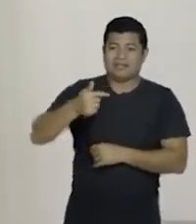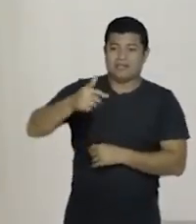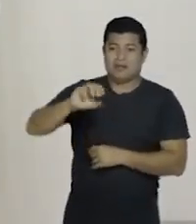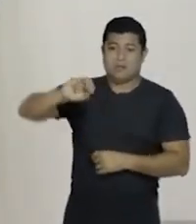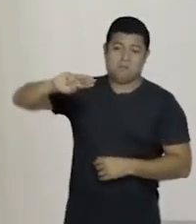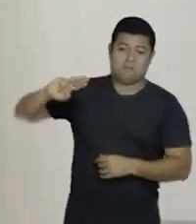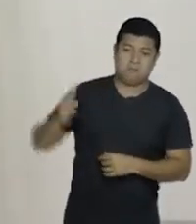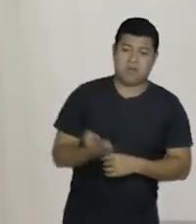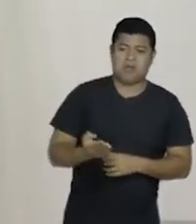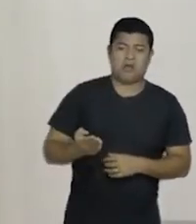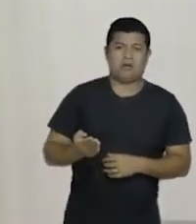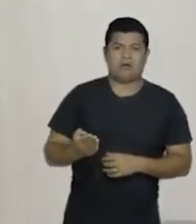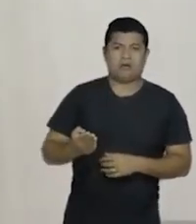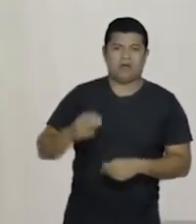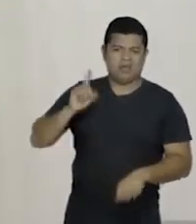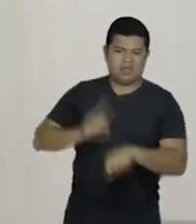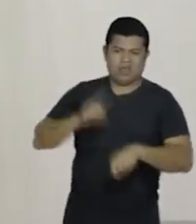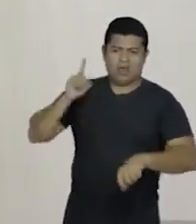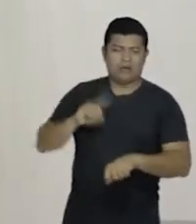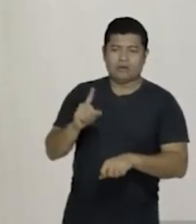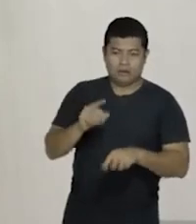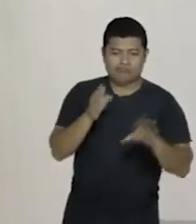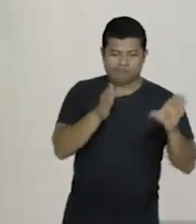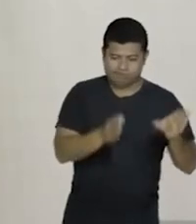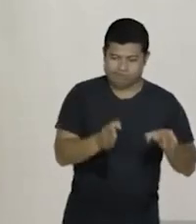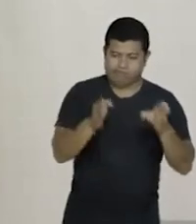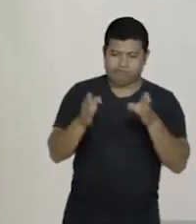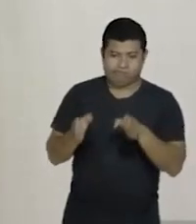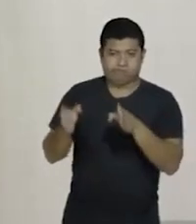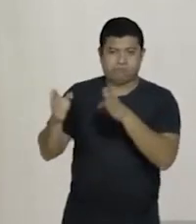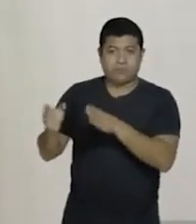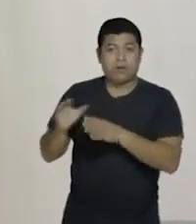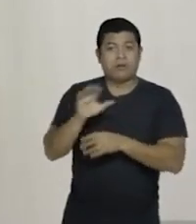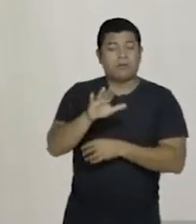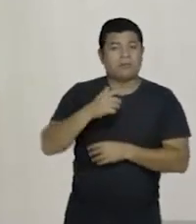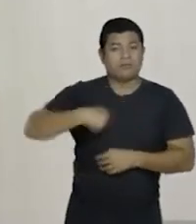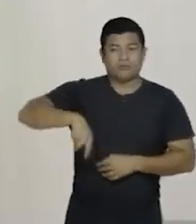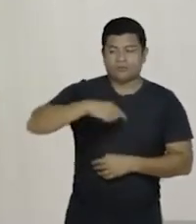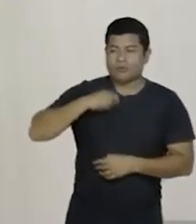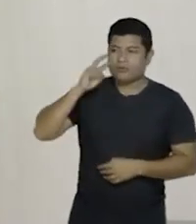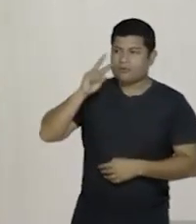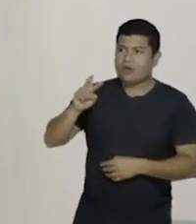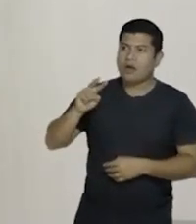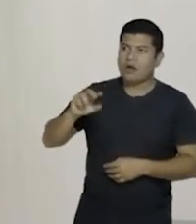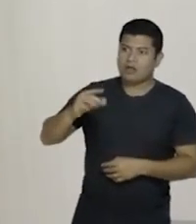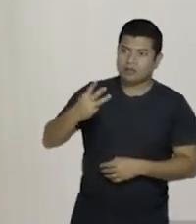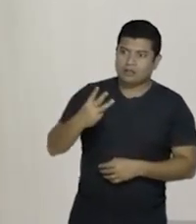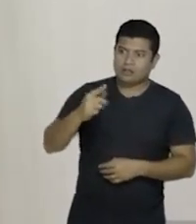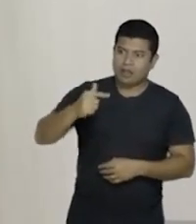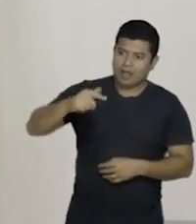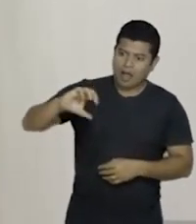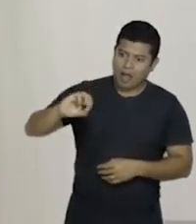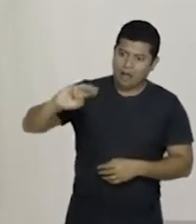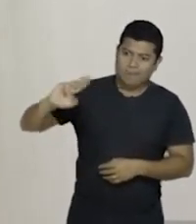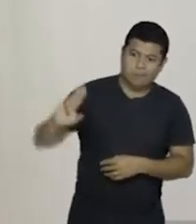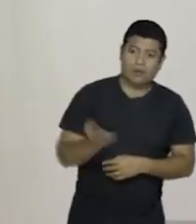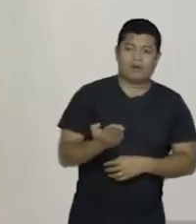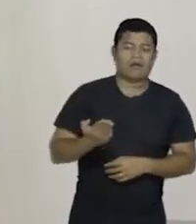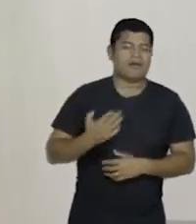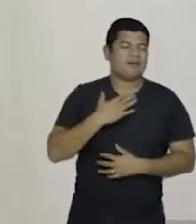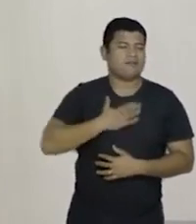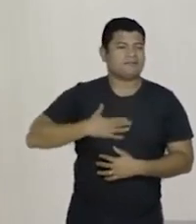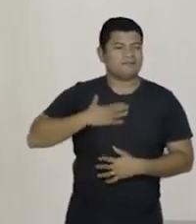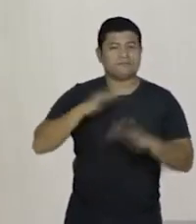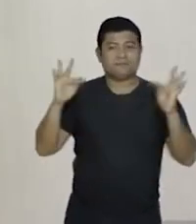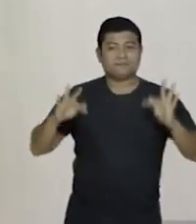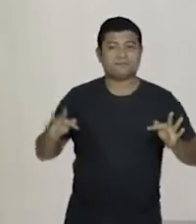é para um período não é no primeiro momento que vai ser isso então a gente fica muito feliz quando a gente também vê além